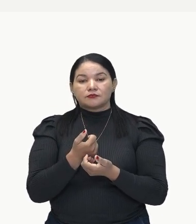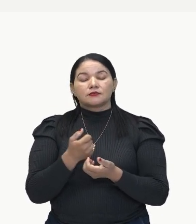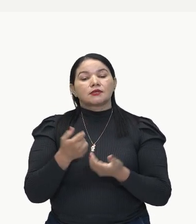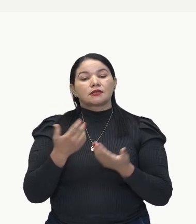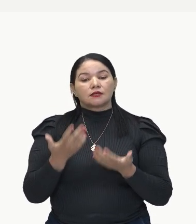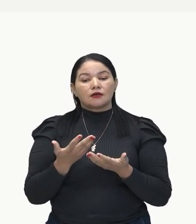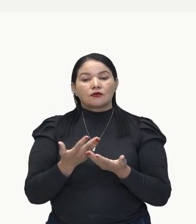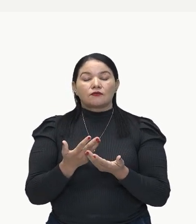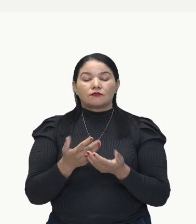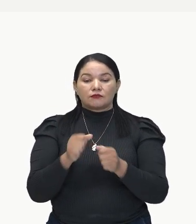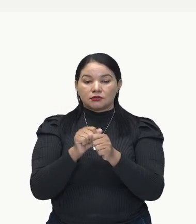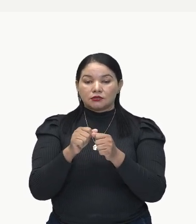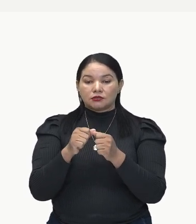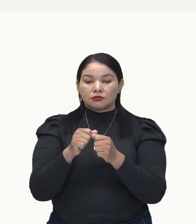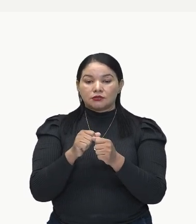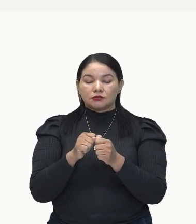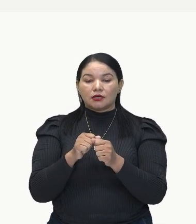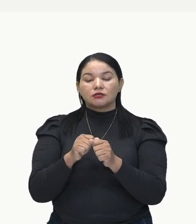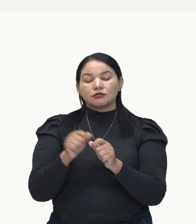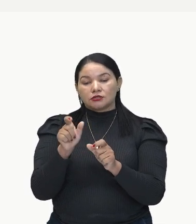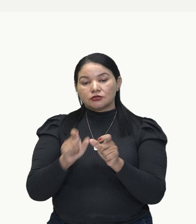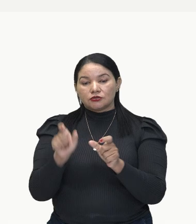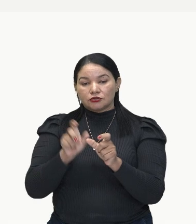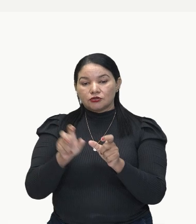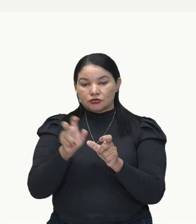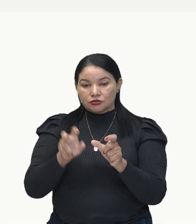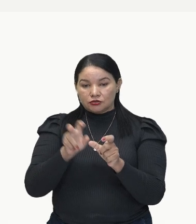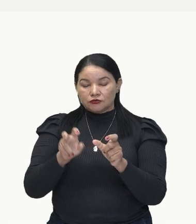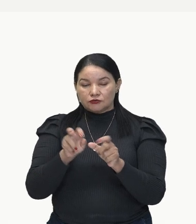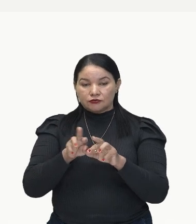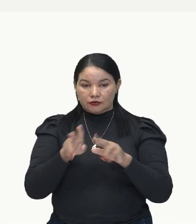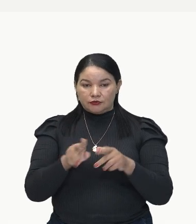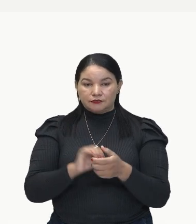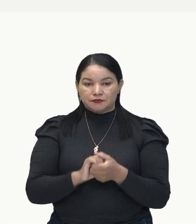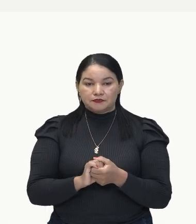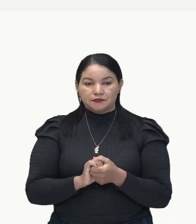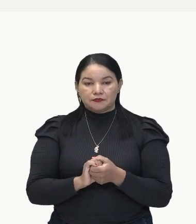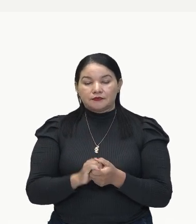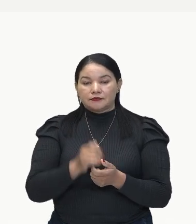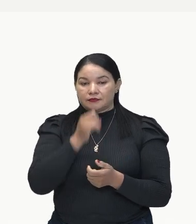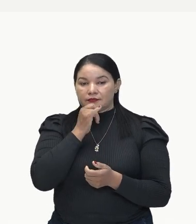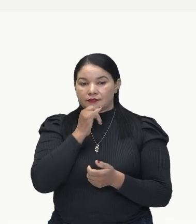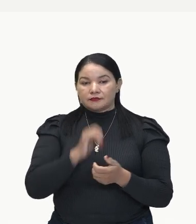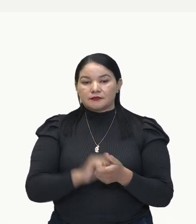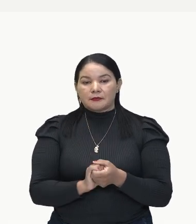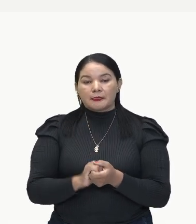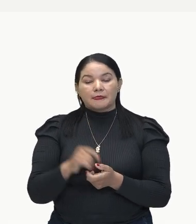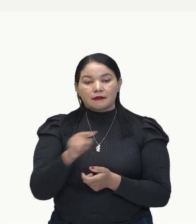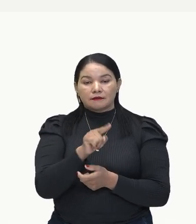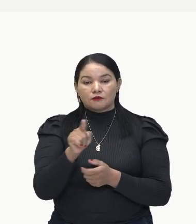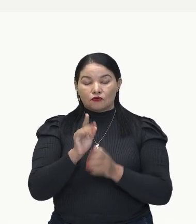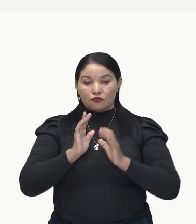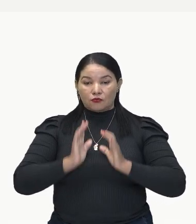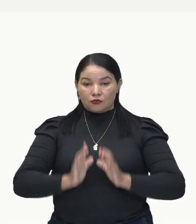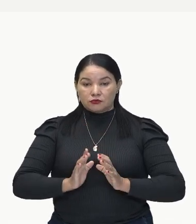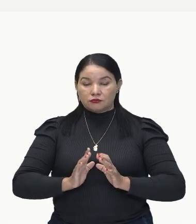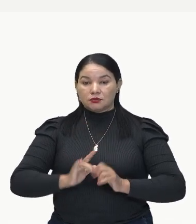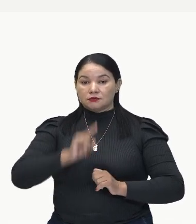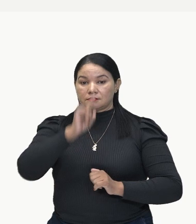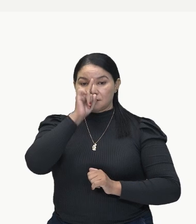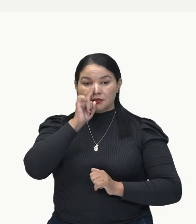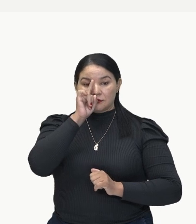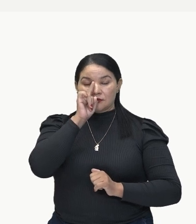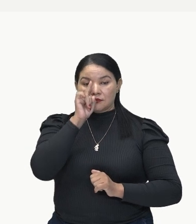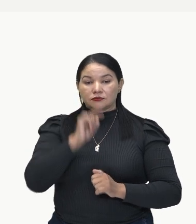vai funcionar dessa outra forma. Aqui a gente tem um exemplo. Seu comportamento é perigoso. E